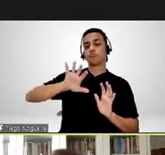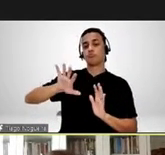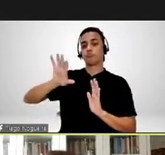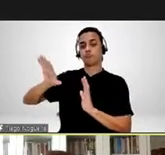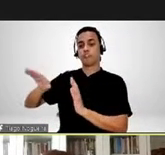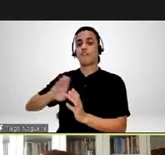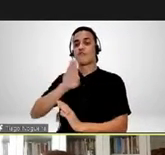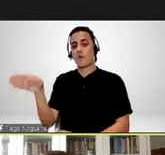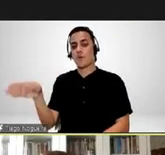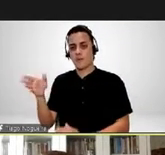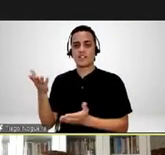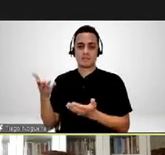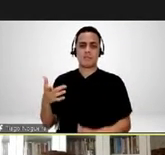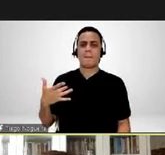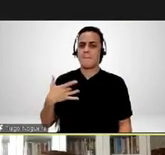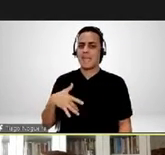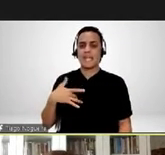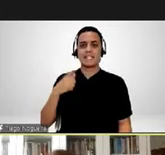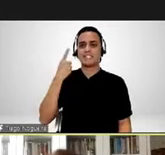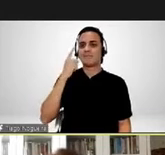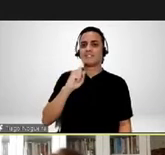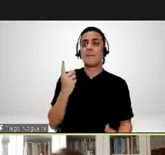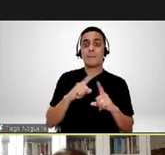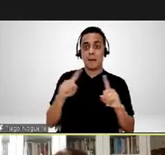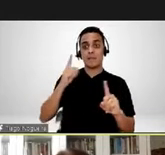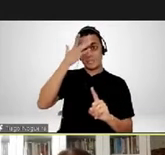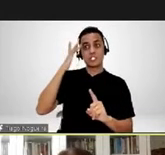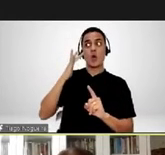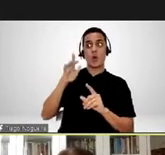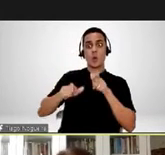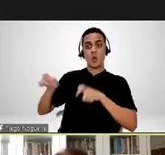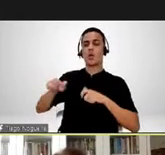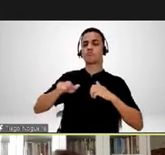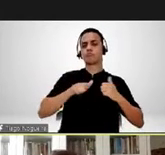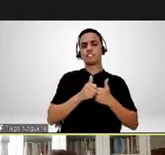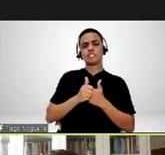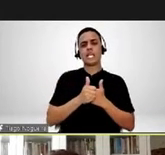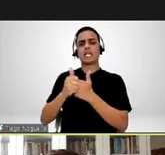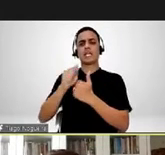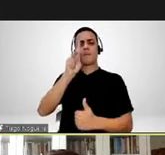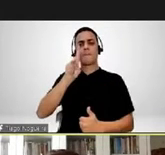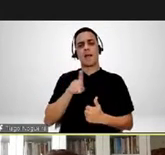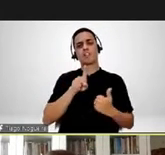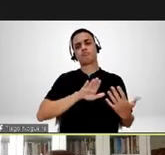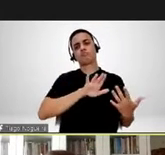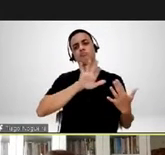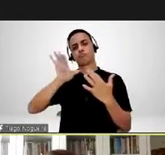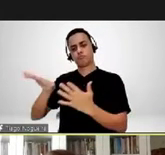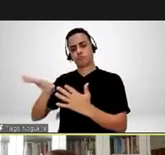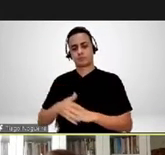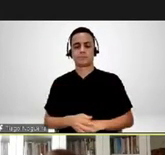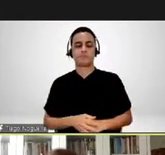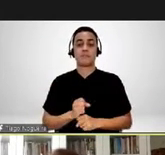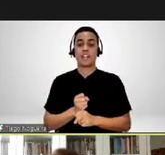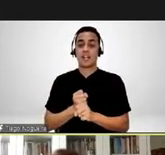temos imagens desse cortejo. A outra exposição que o Gervaux fez foi em 82 e